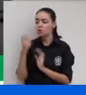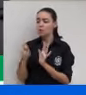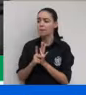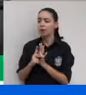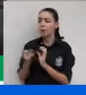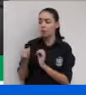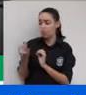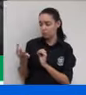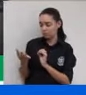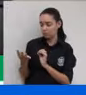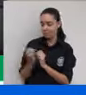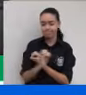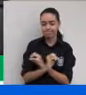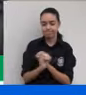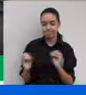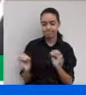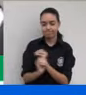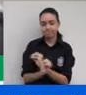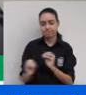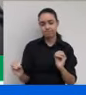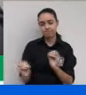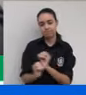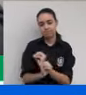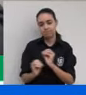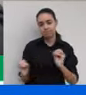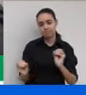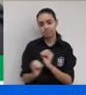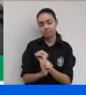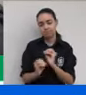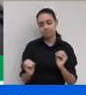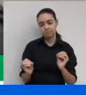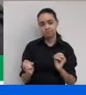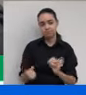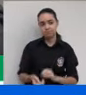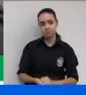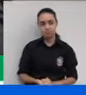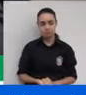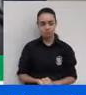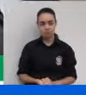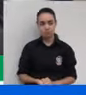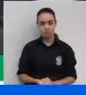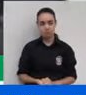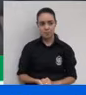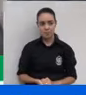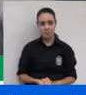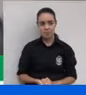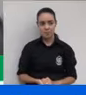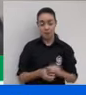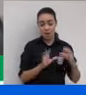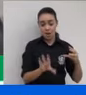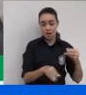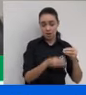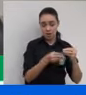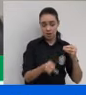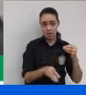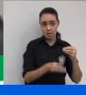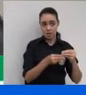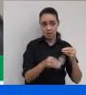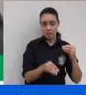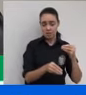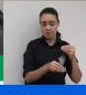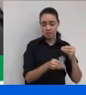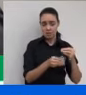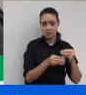real nenhum real as emendas impositiva na Assembleia